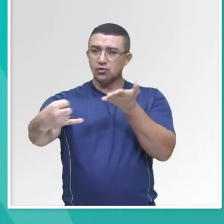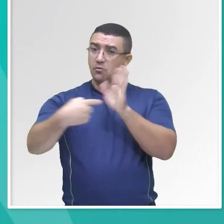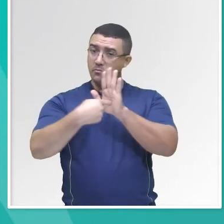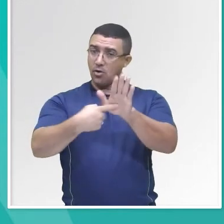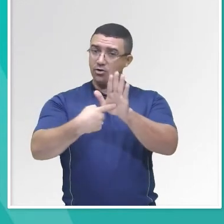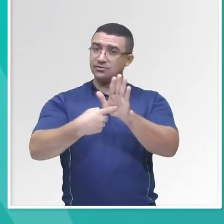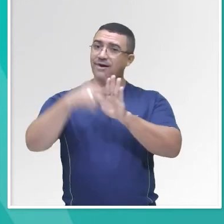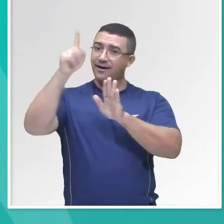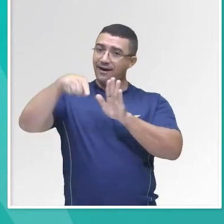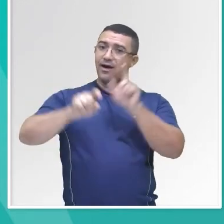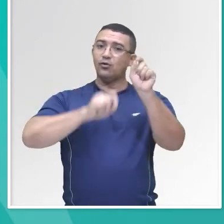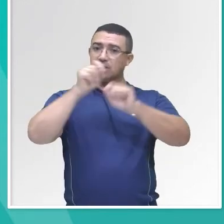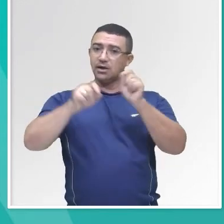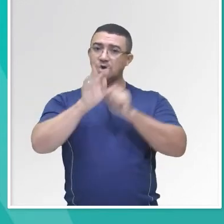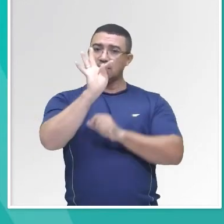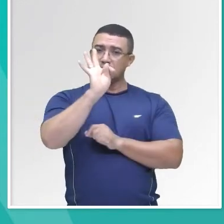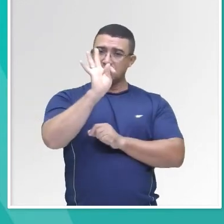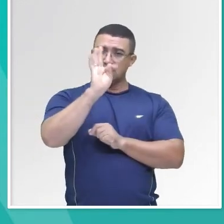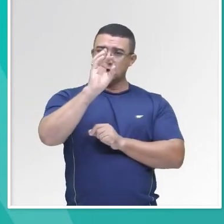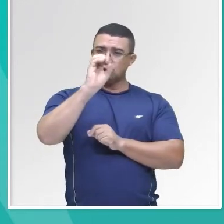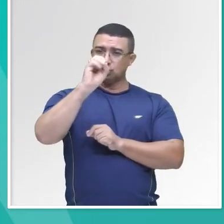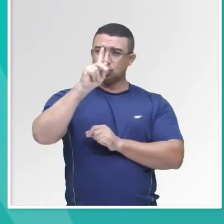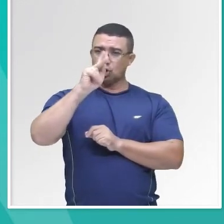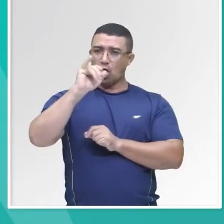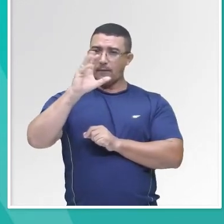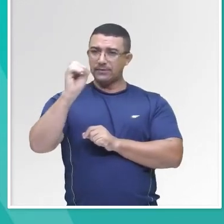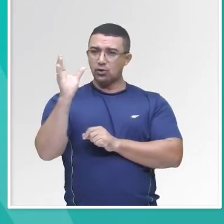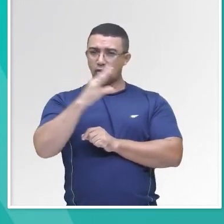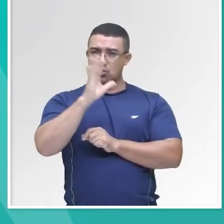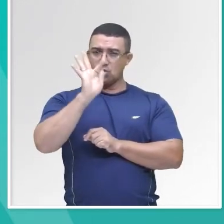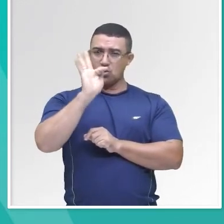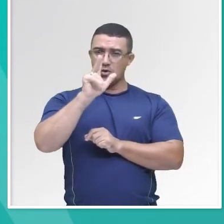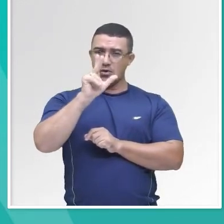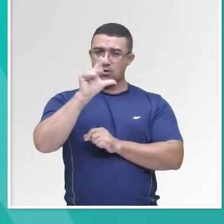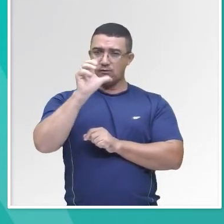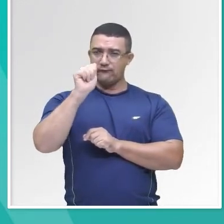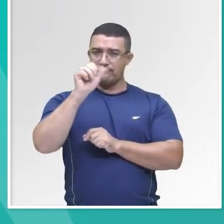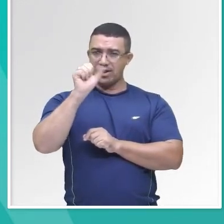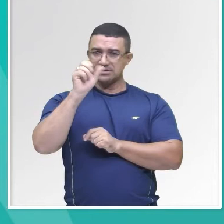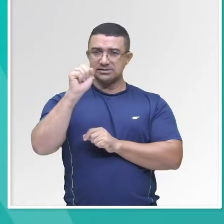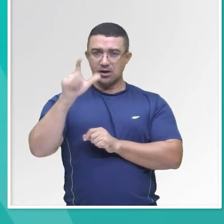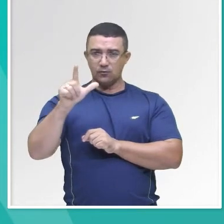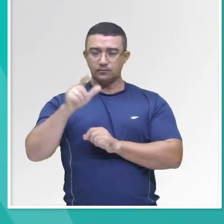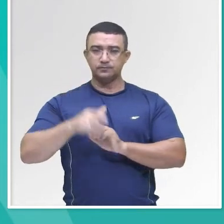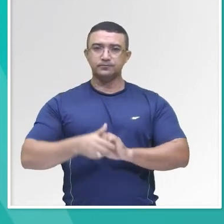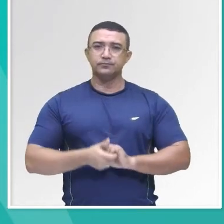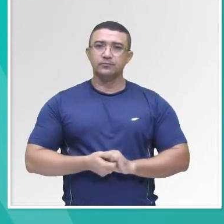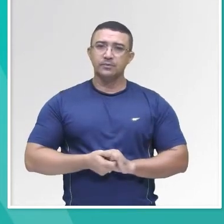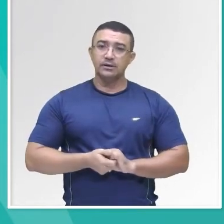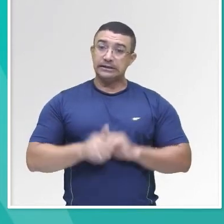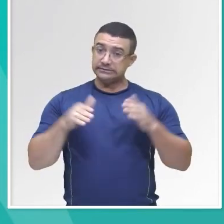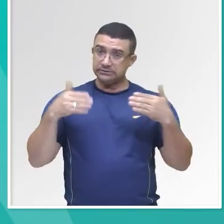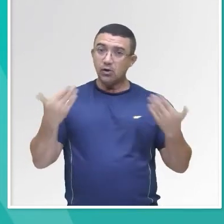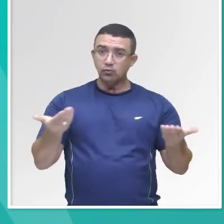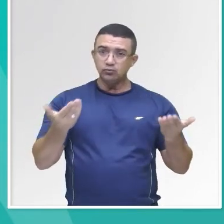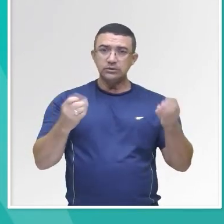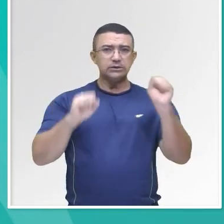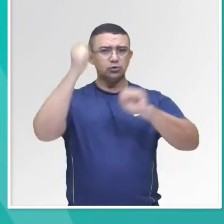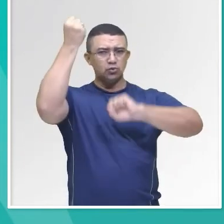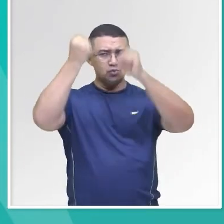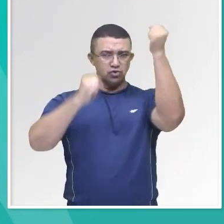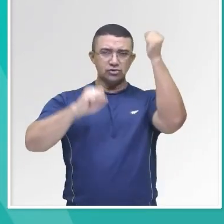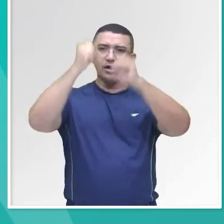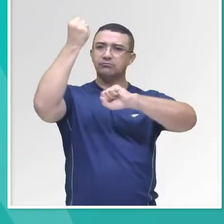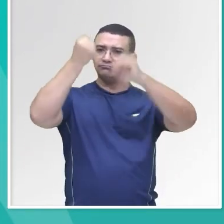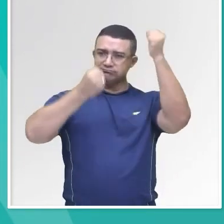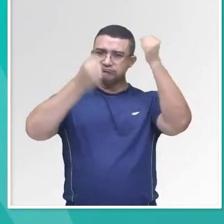chamamos de tópico frasal, que vocês vão ver mais à frente, mais a fundo, tá? Então, a indústria do marketing descobriu